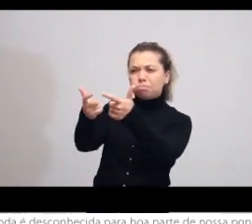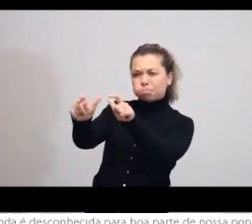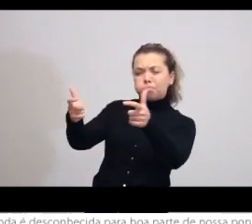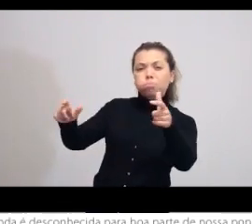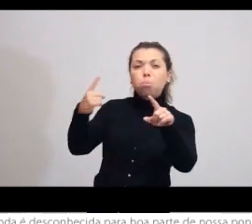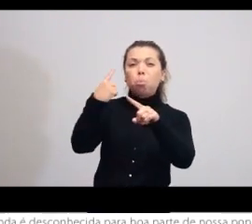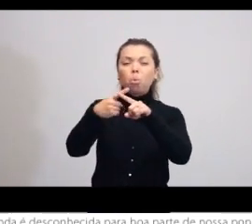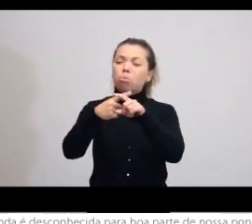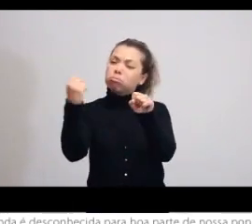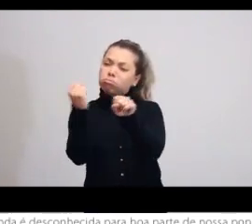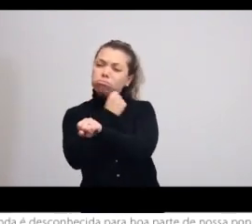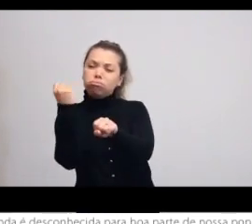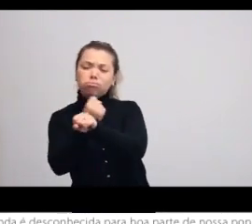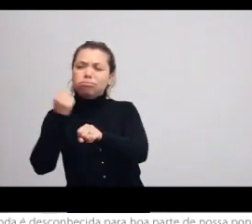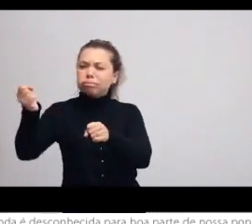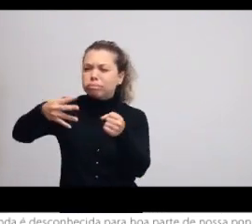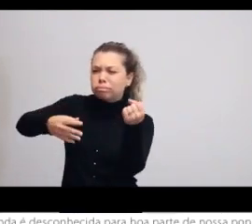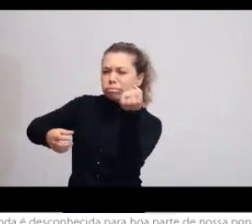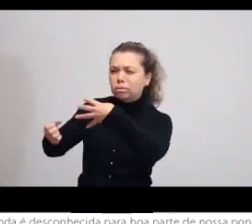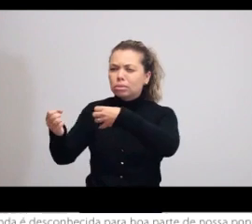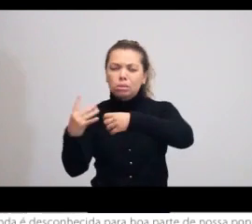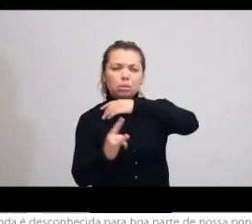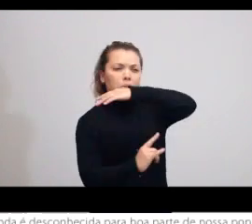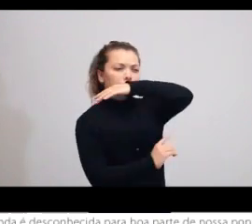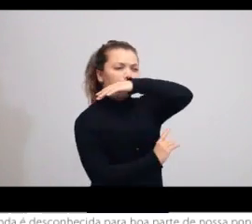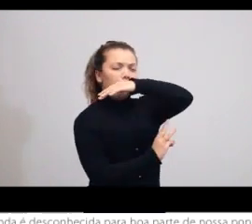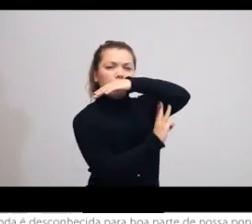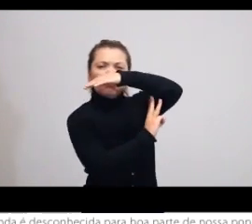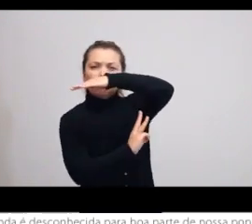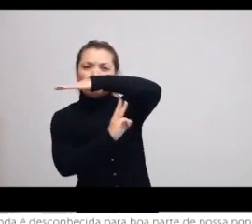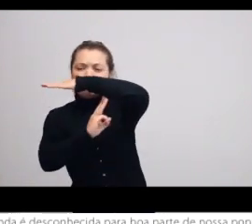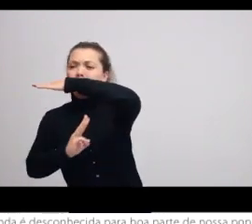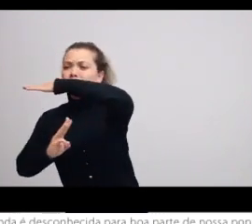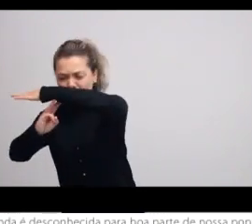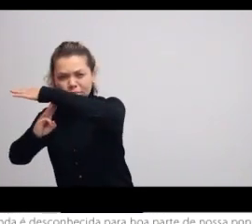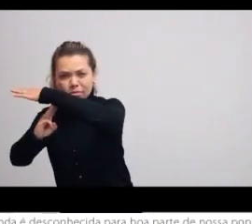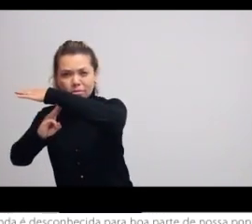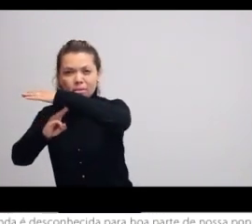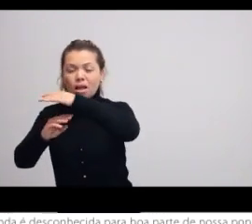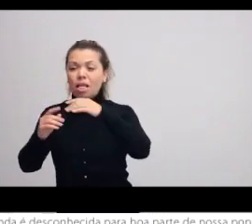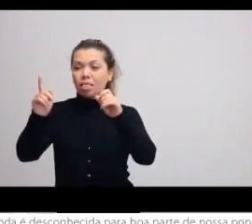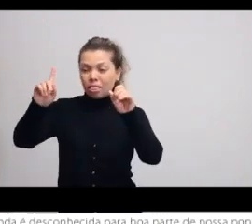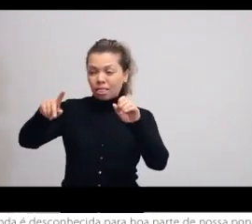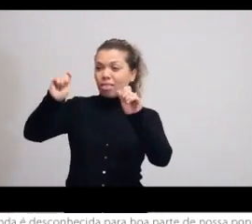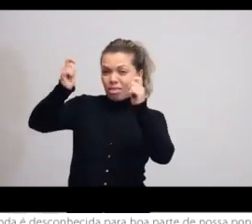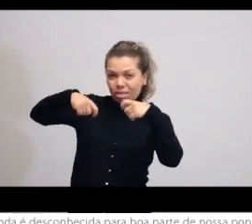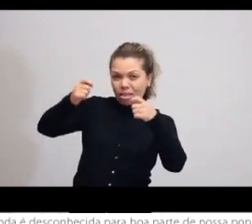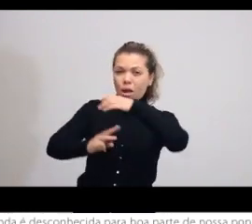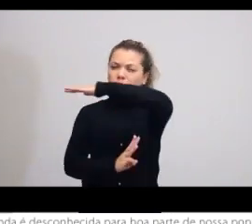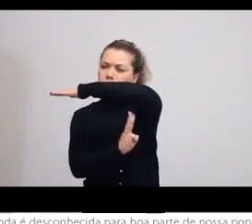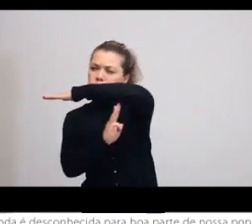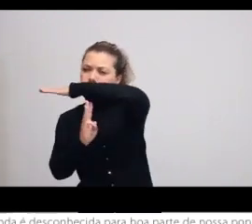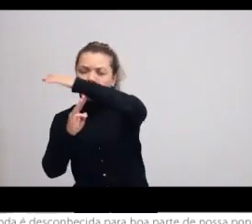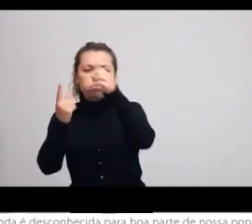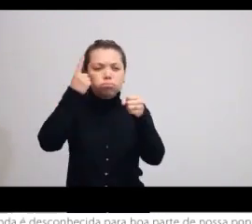visitante algumas paisagens atemporais. A esquadra de Martim Afonso de Souza, ao chegar a